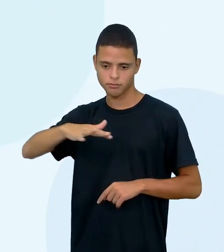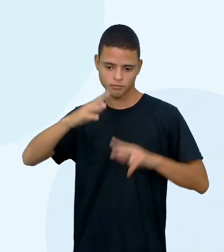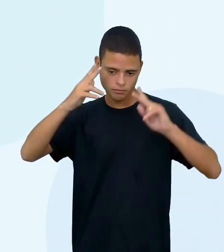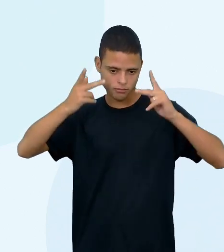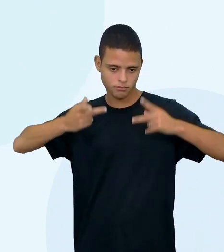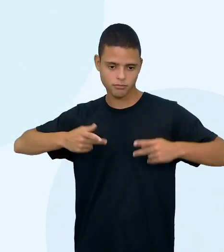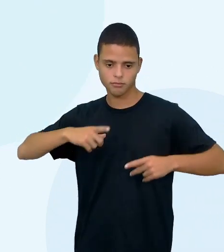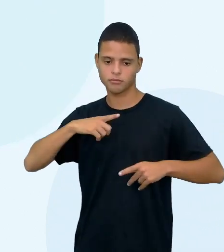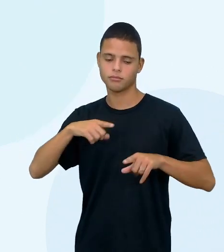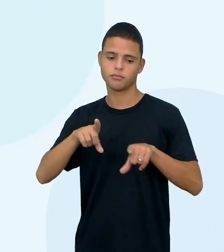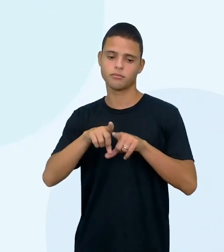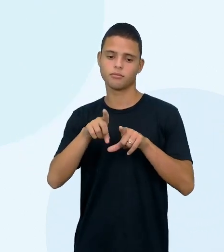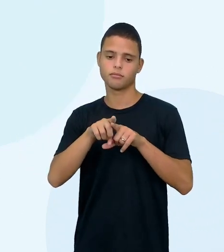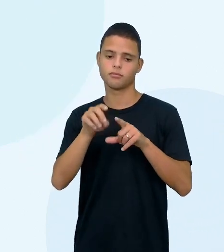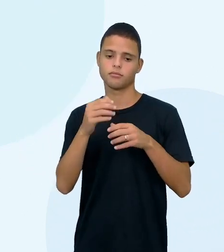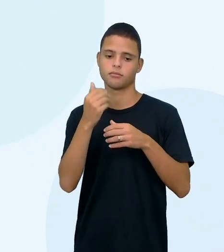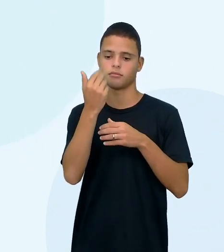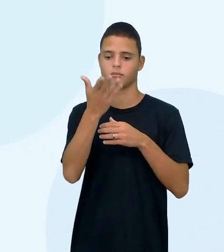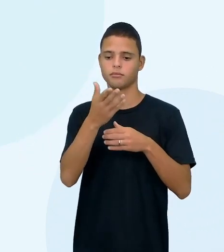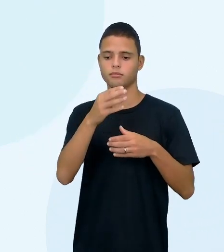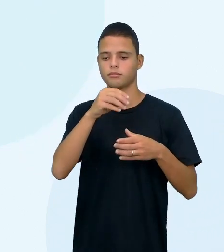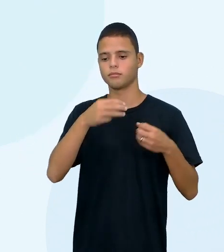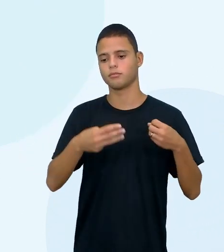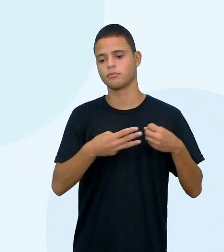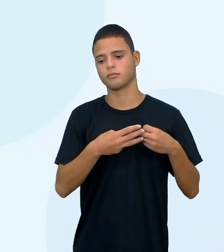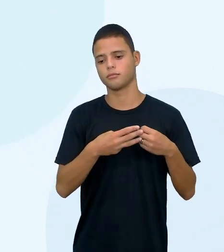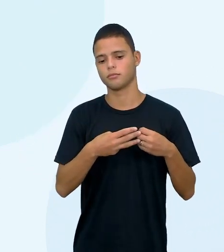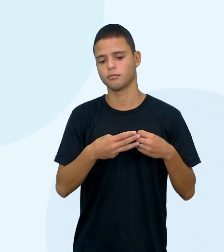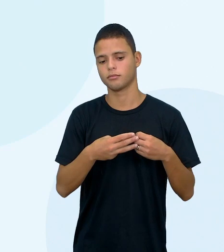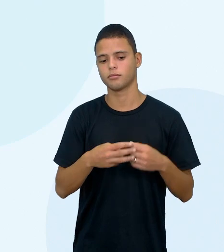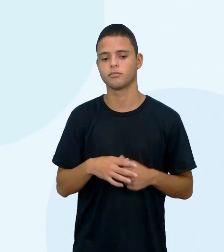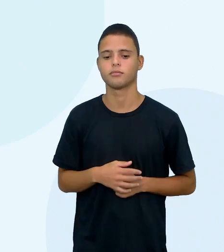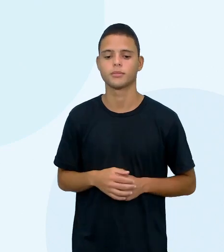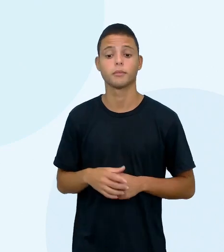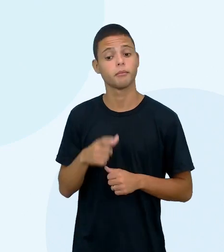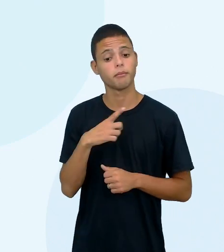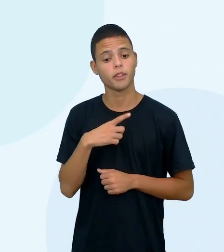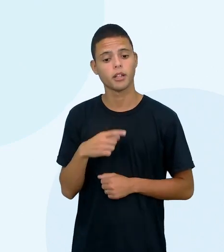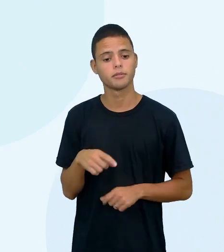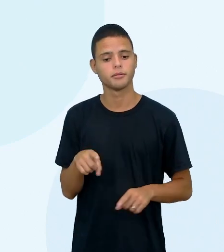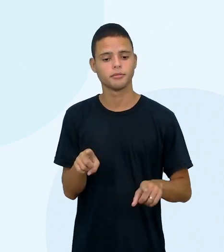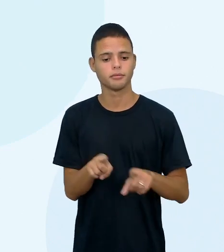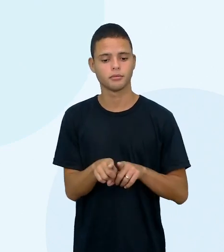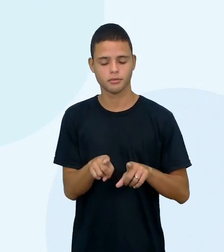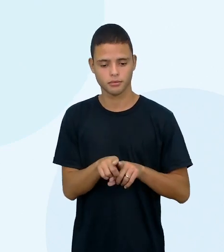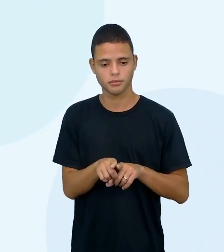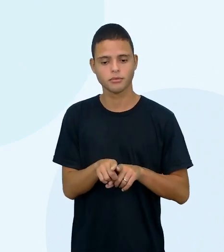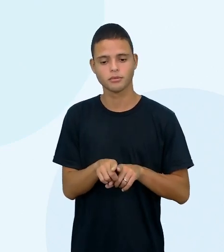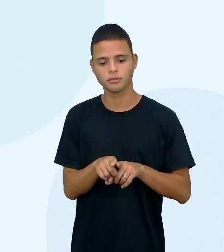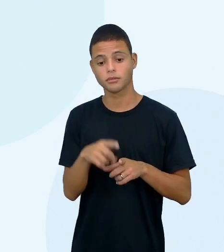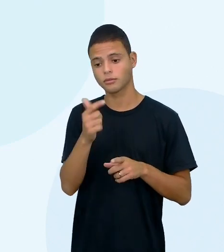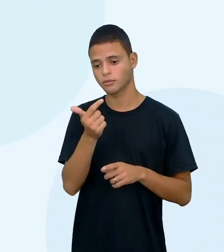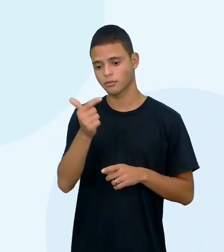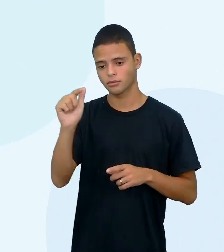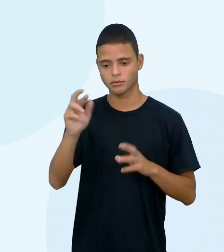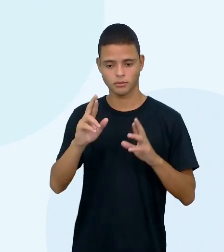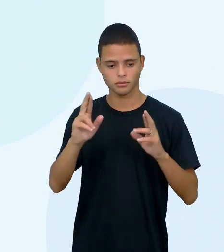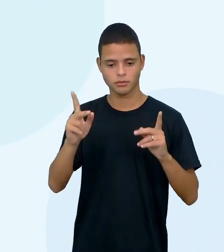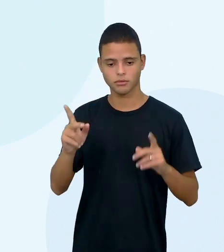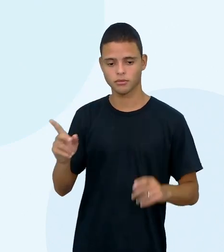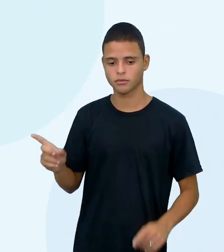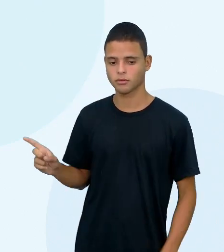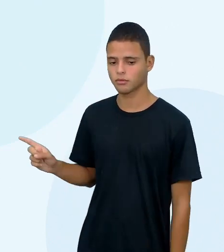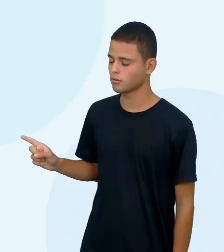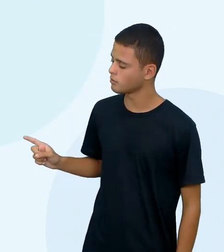acontece então dentro de uma cavidade. Agora, existe também um outro tipo de digestão que ela mescla,